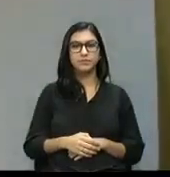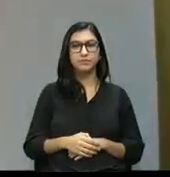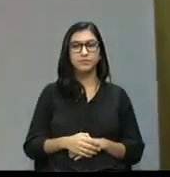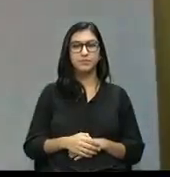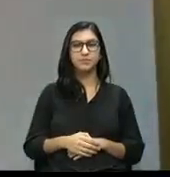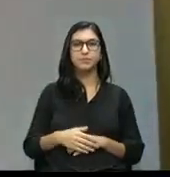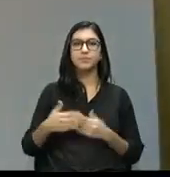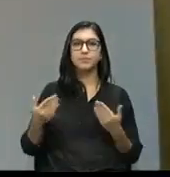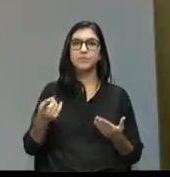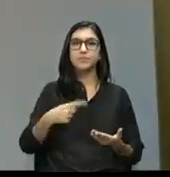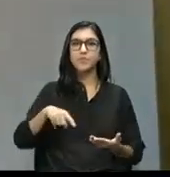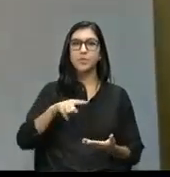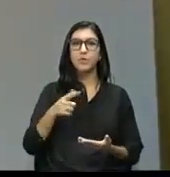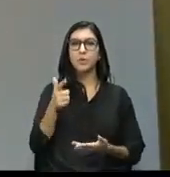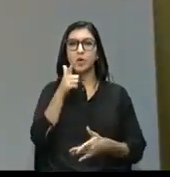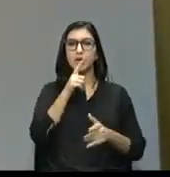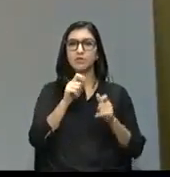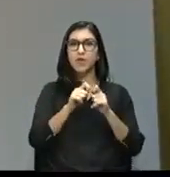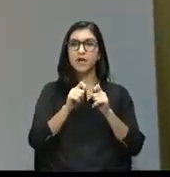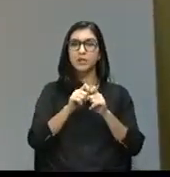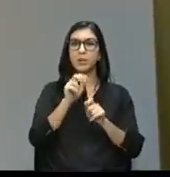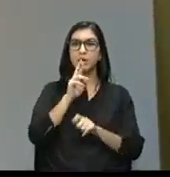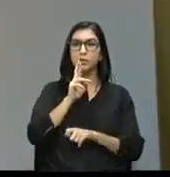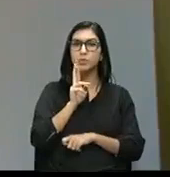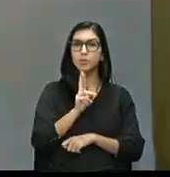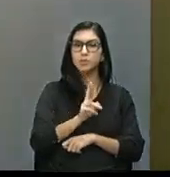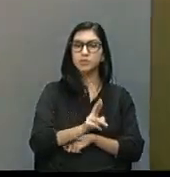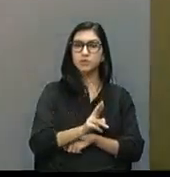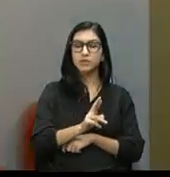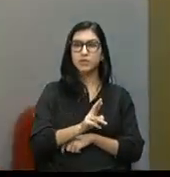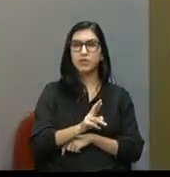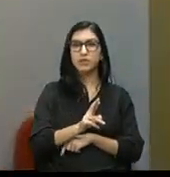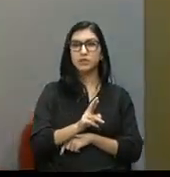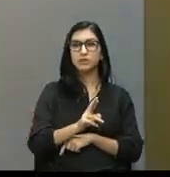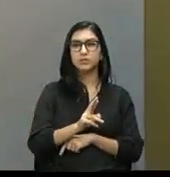E assim nós vamos fazer o resultado da